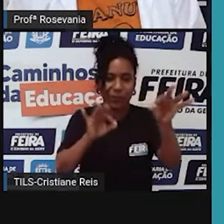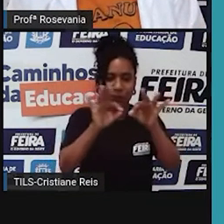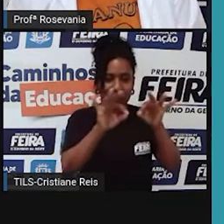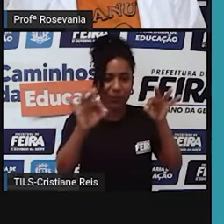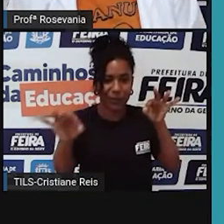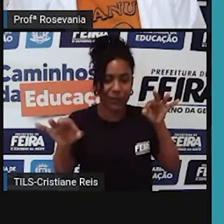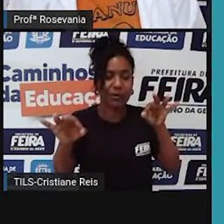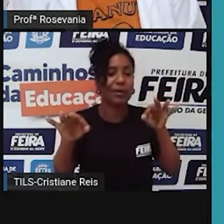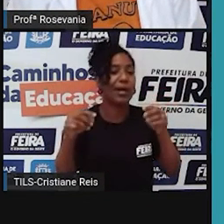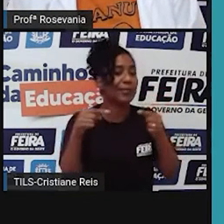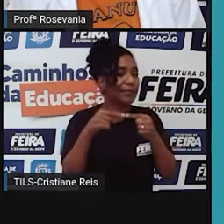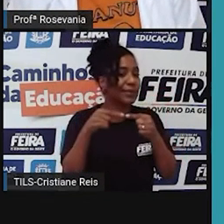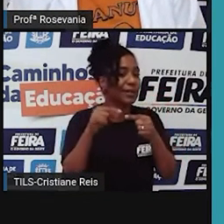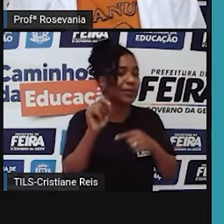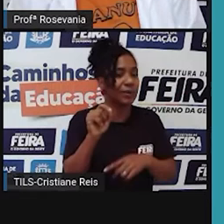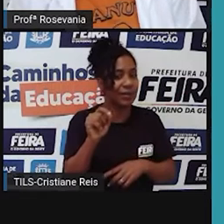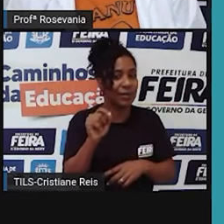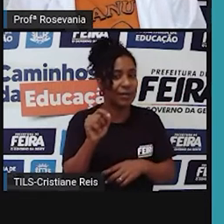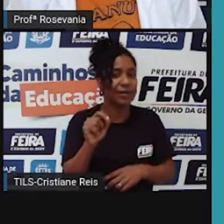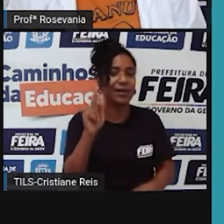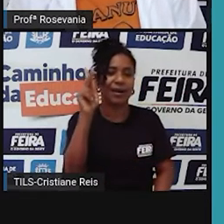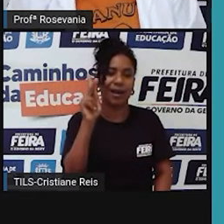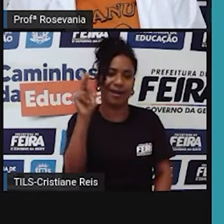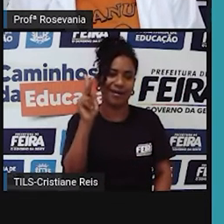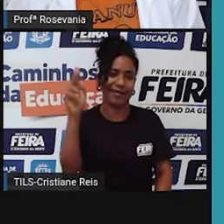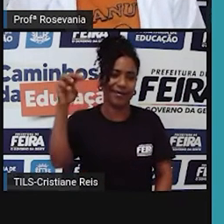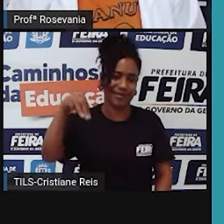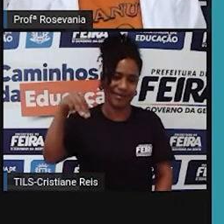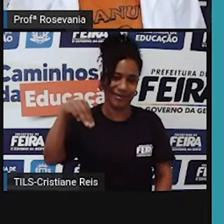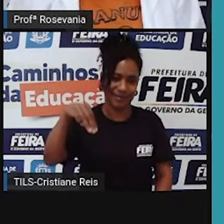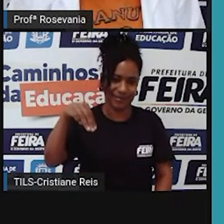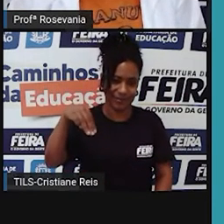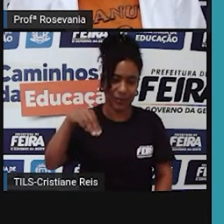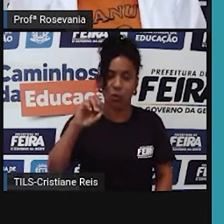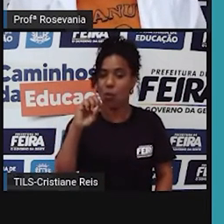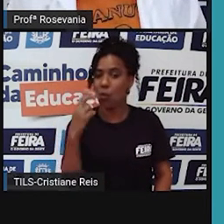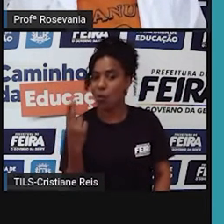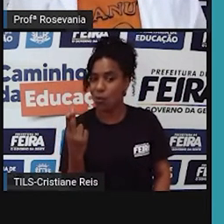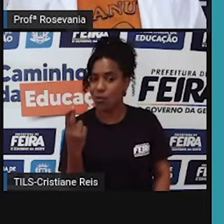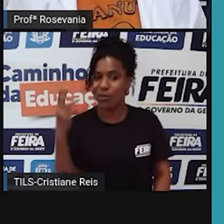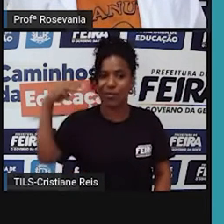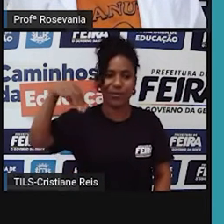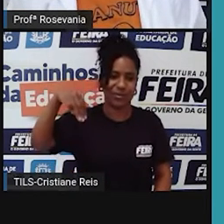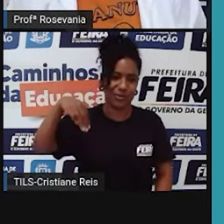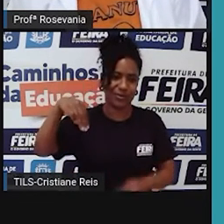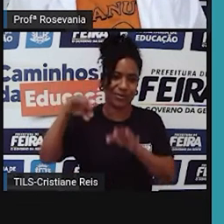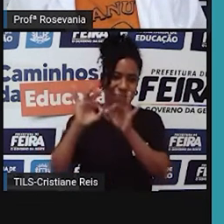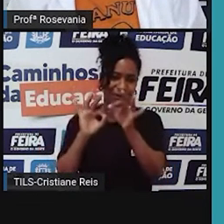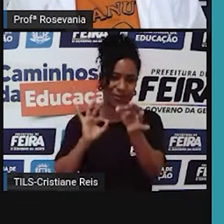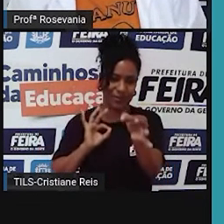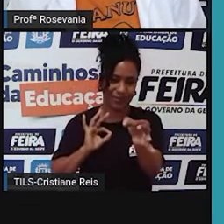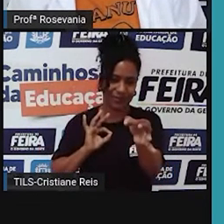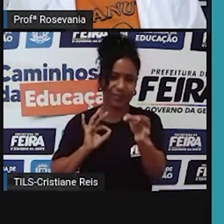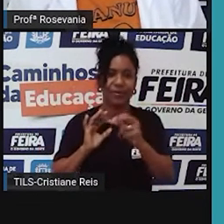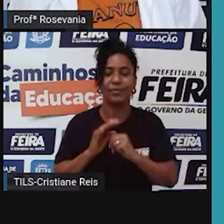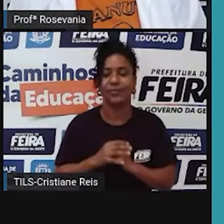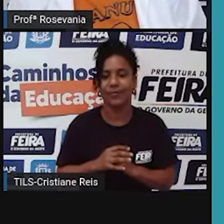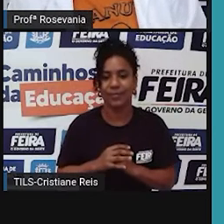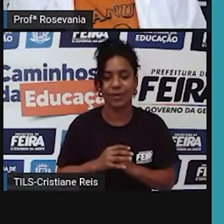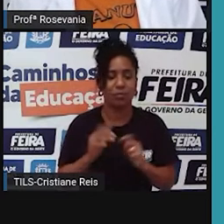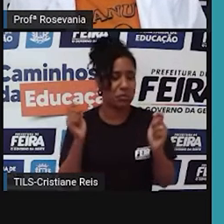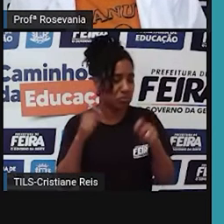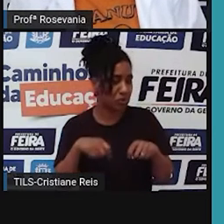é mais comum eu observar em quilômetros ou metros, né? Mas eu também posso ter